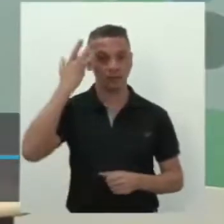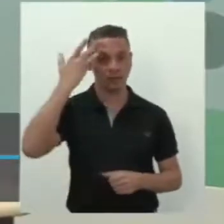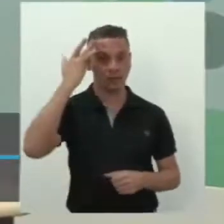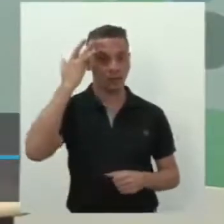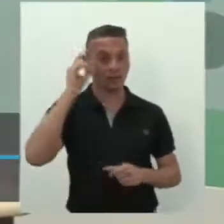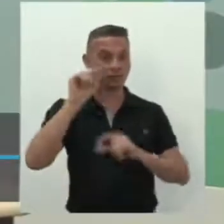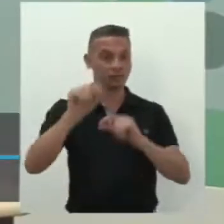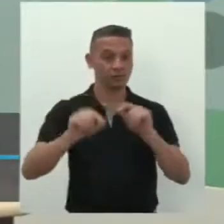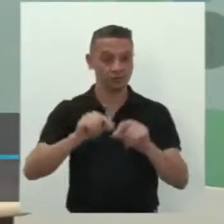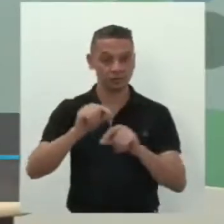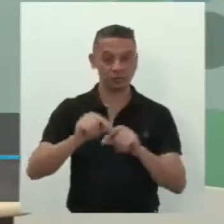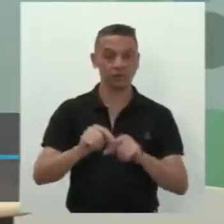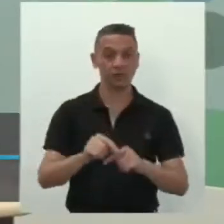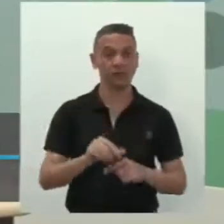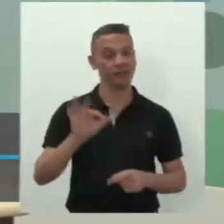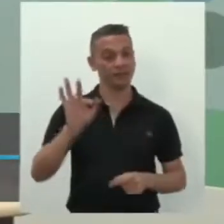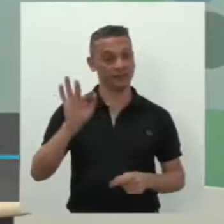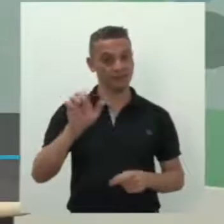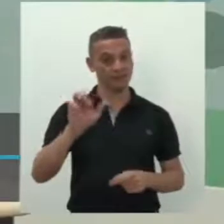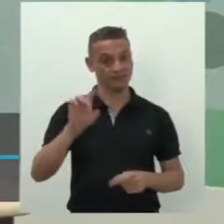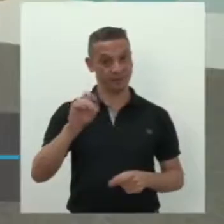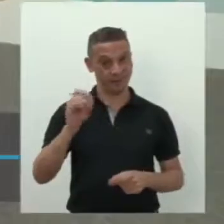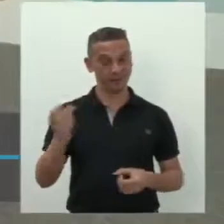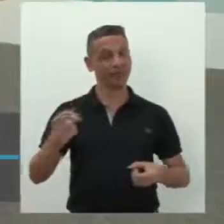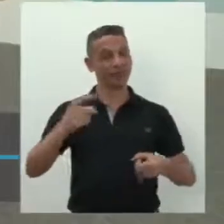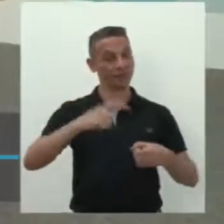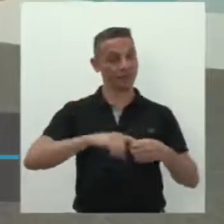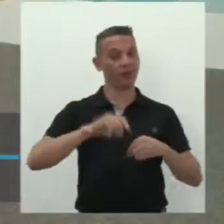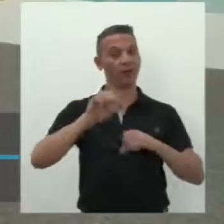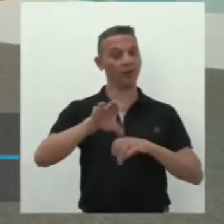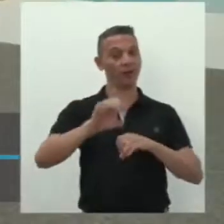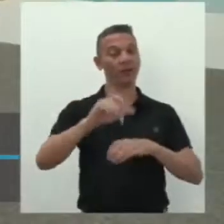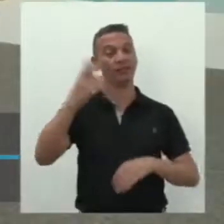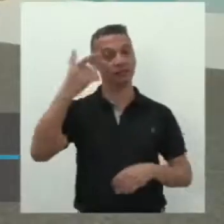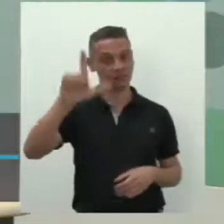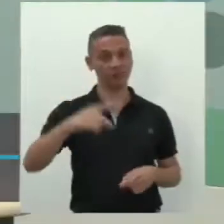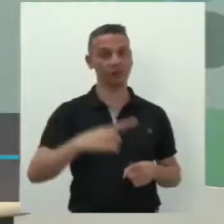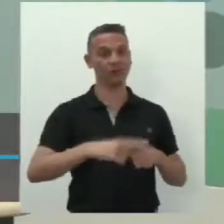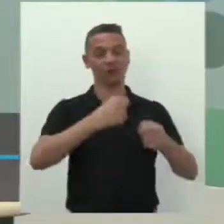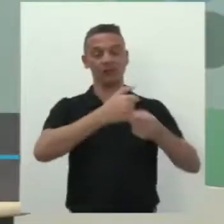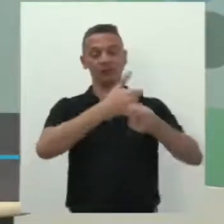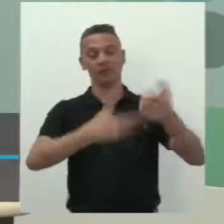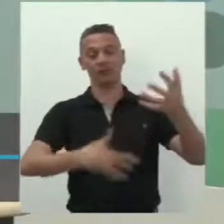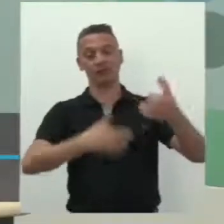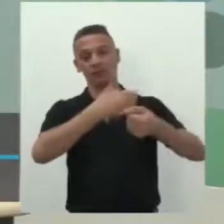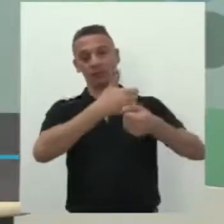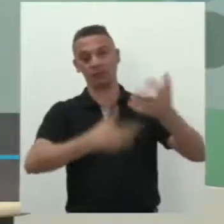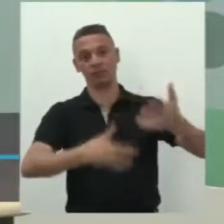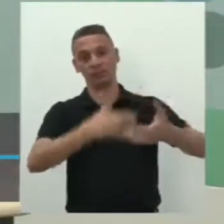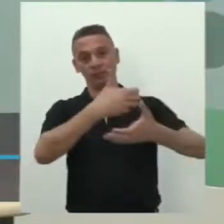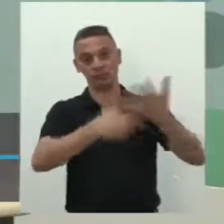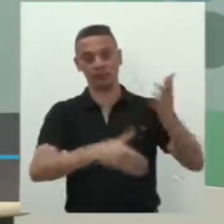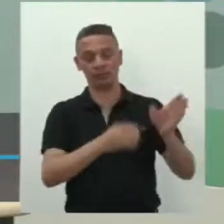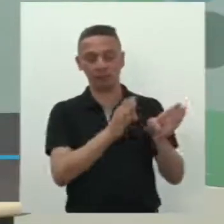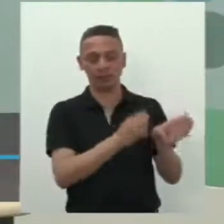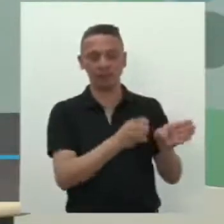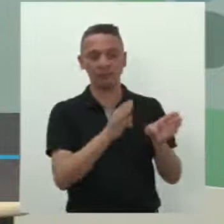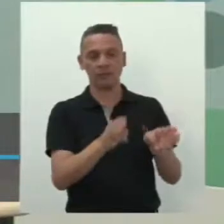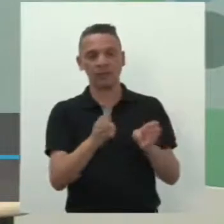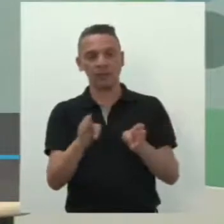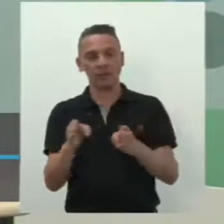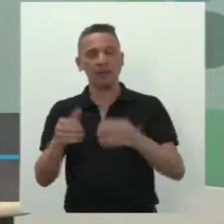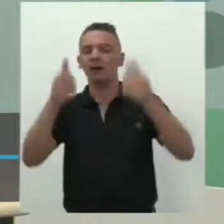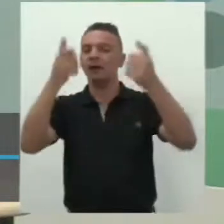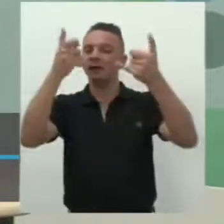quase certeza que o Fernando vai ter que voltar, gente, porque a gente não vai dar conta de tudo, porque a gente quis fazer mesmo bem passo a passo para a gente